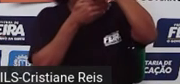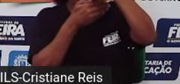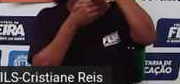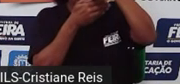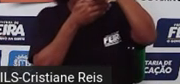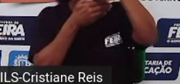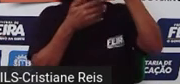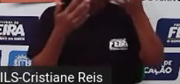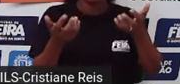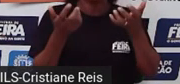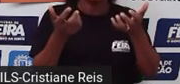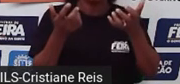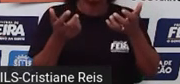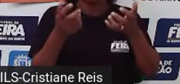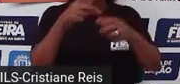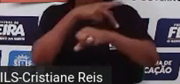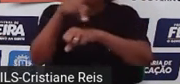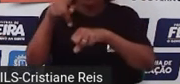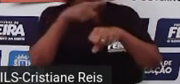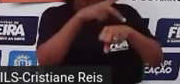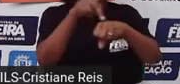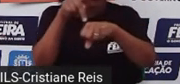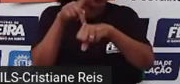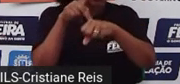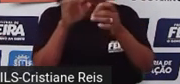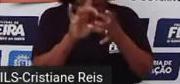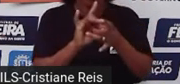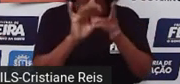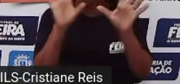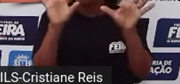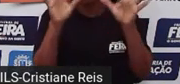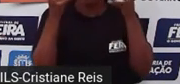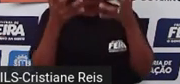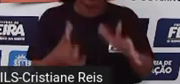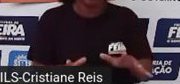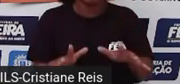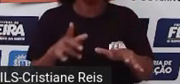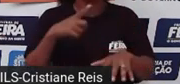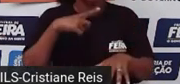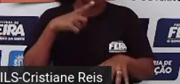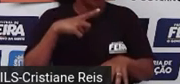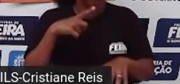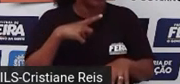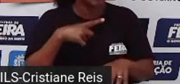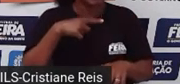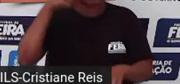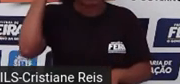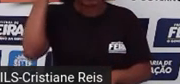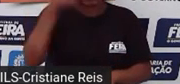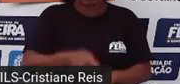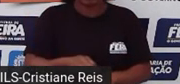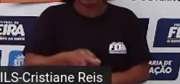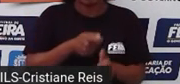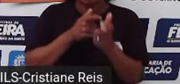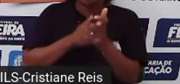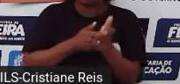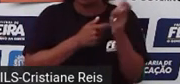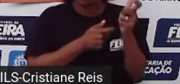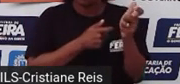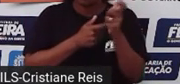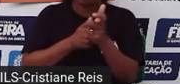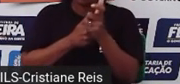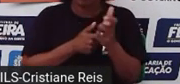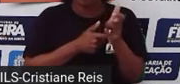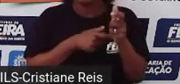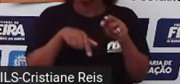prega o fim do estado lá e cuidar das relações com o acidente e sem falar também que tem todas essas questões envolvendo né é o